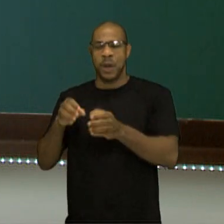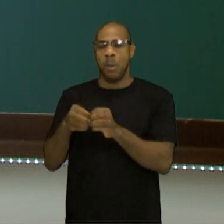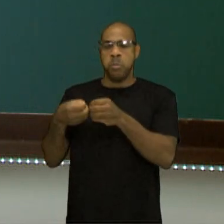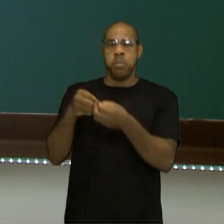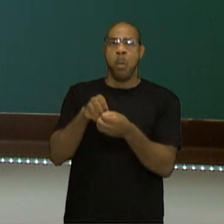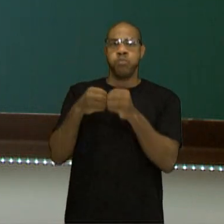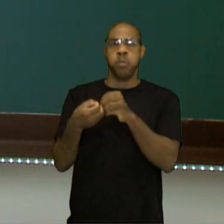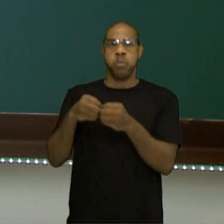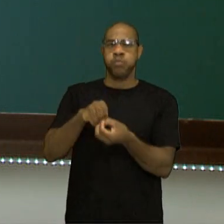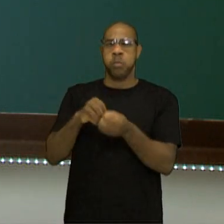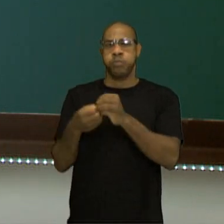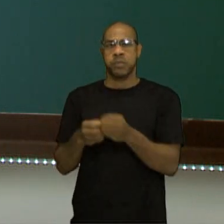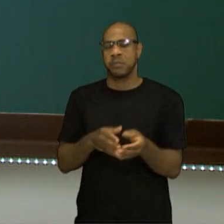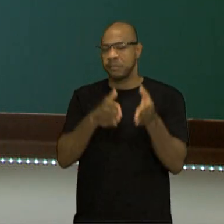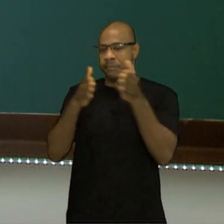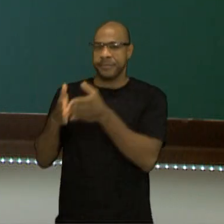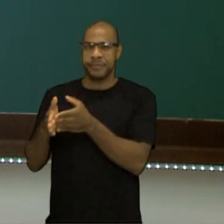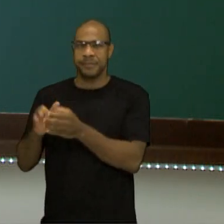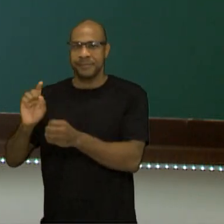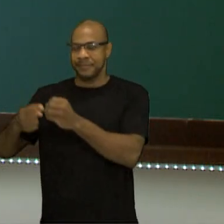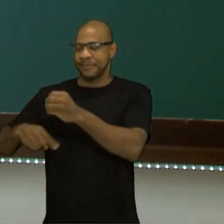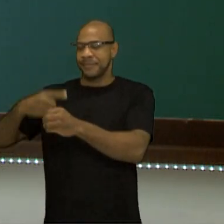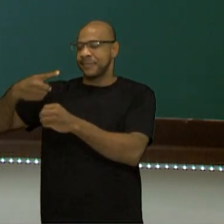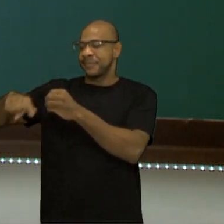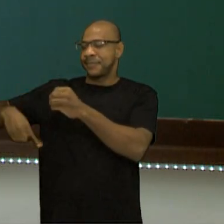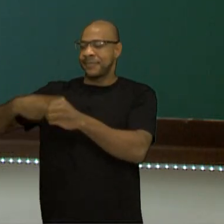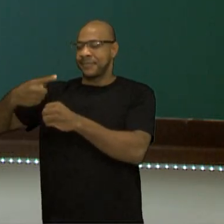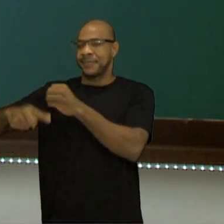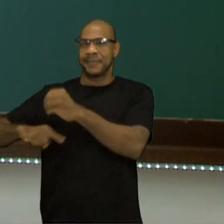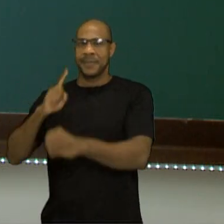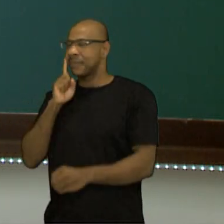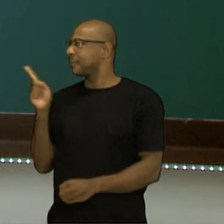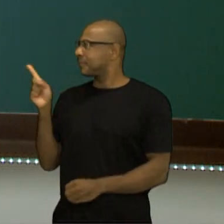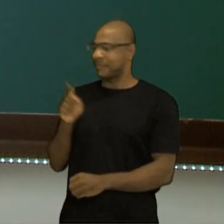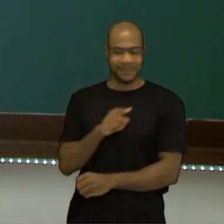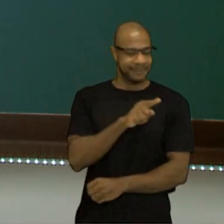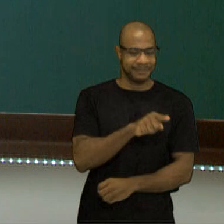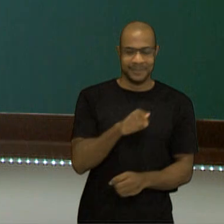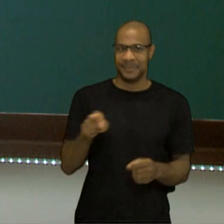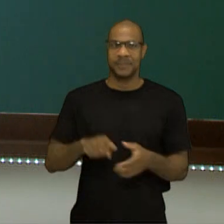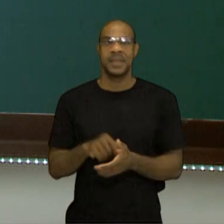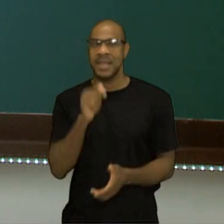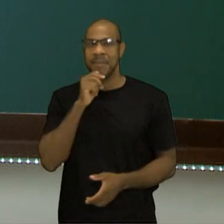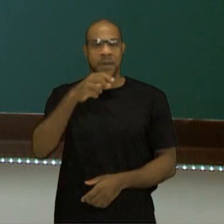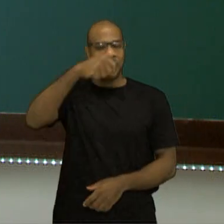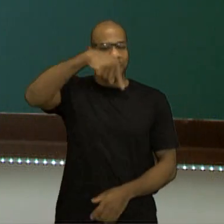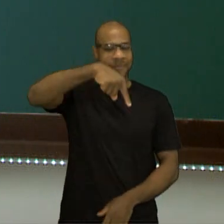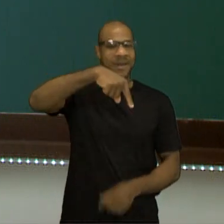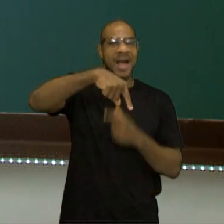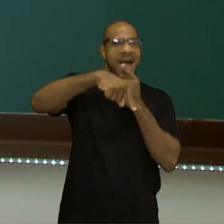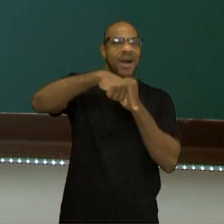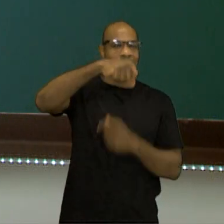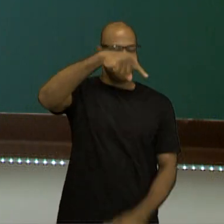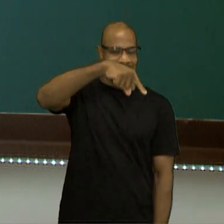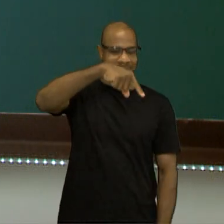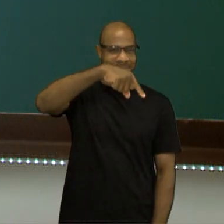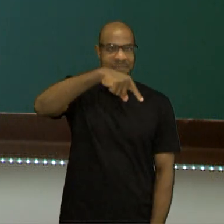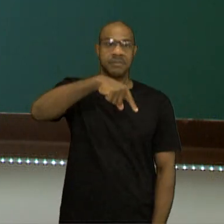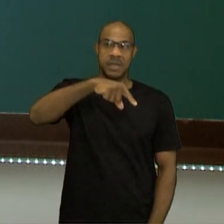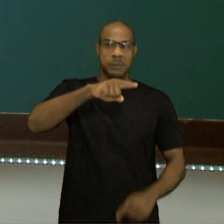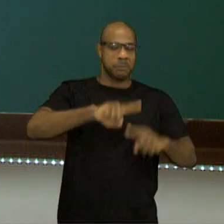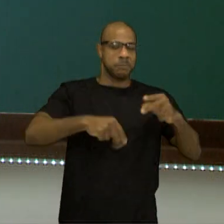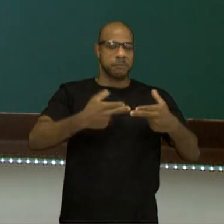elementos químicos? Tem tudo a ver. Reparem nesse exemplo, uma gota d'água. A gota d'água é